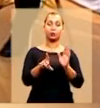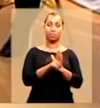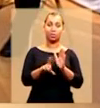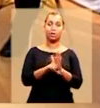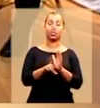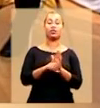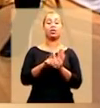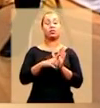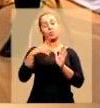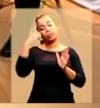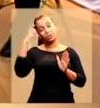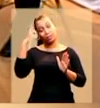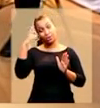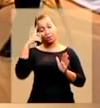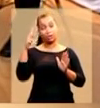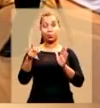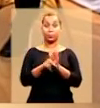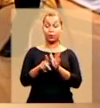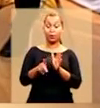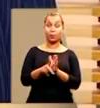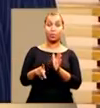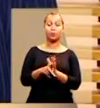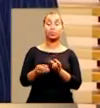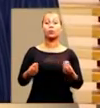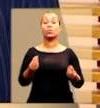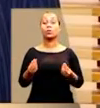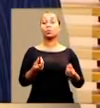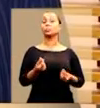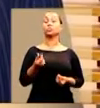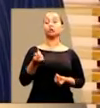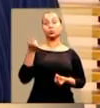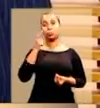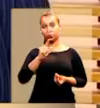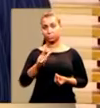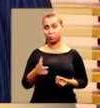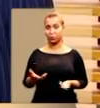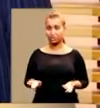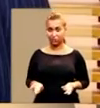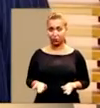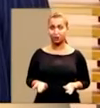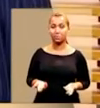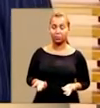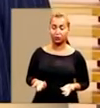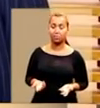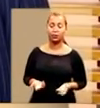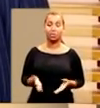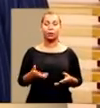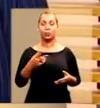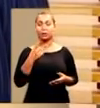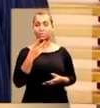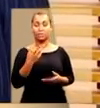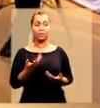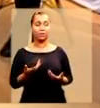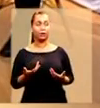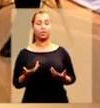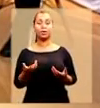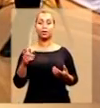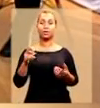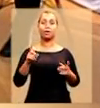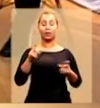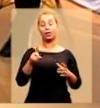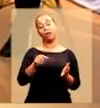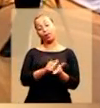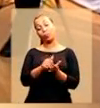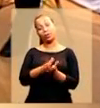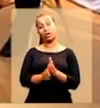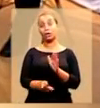os editais de audiovisual, de cinema... Como justificar esse dinheiro agora, né? Por trás do balcão eu peguei e dei para essa pessoa.